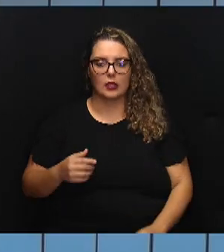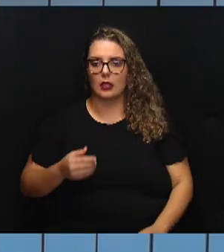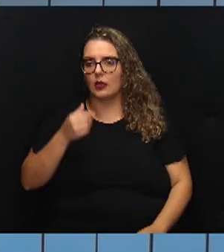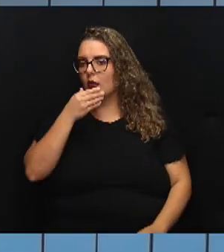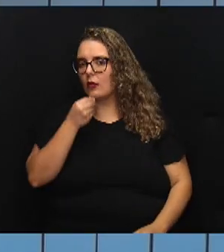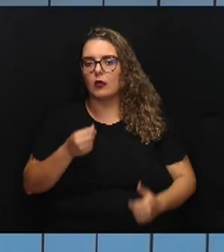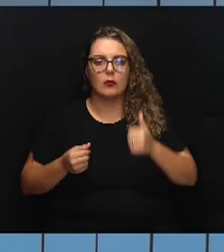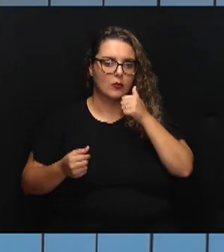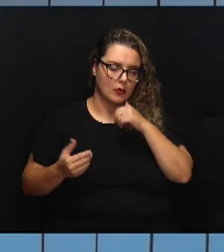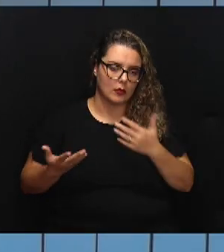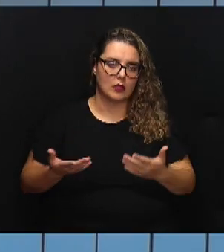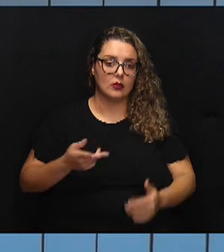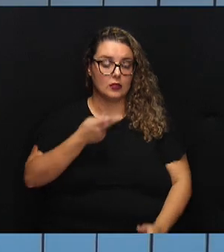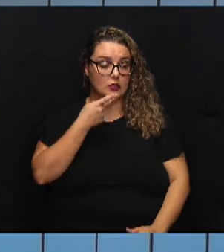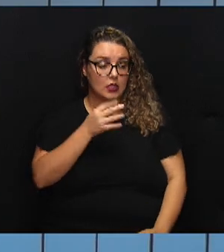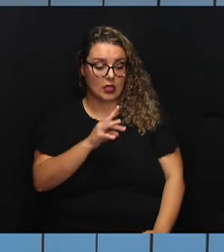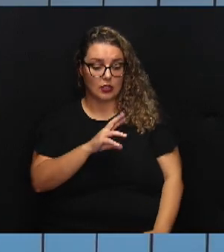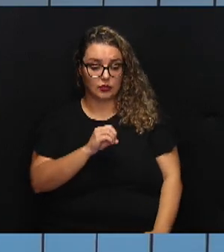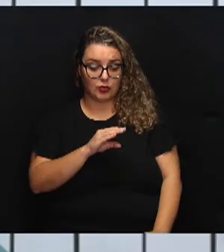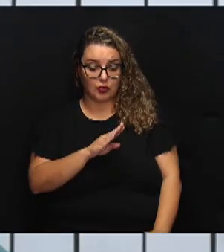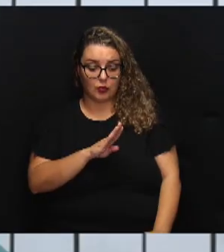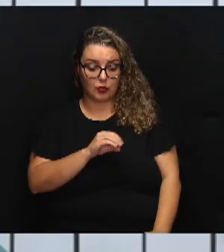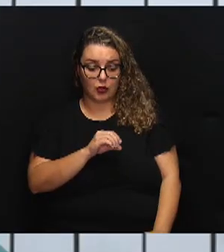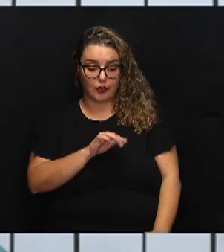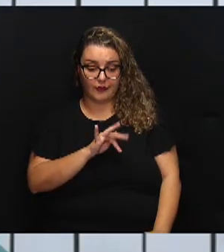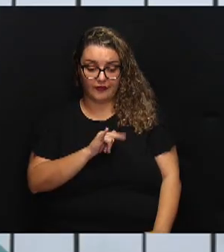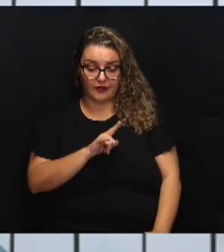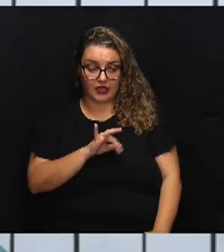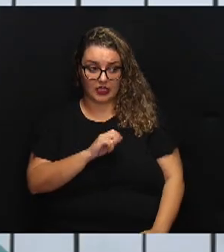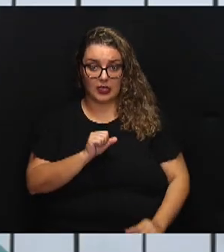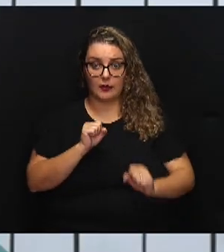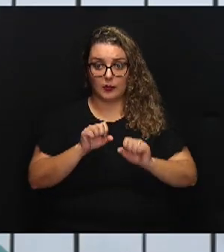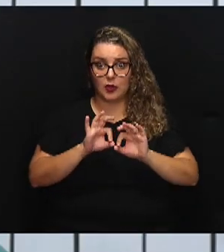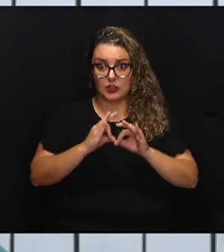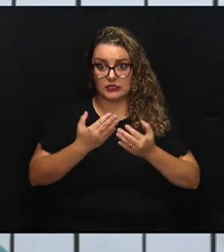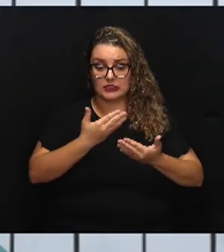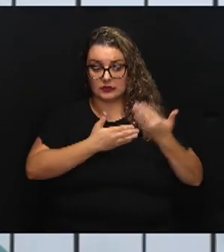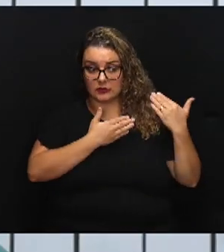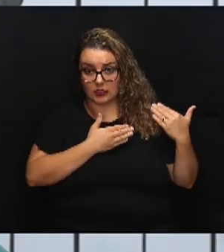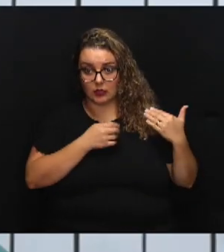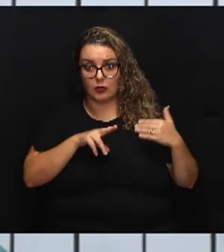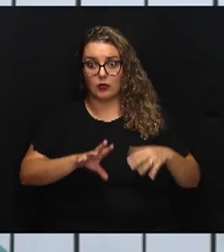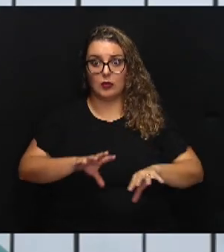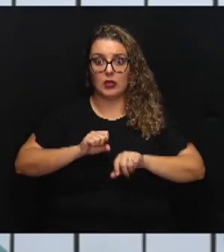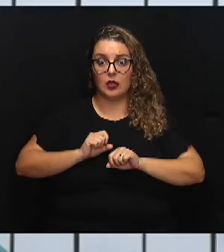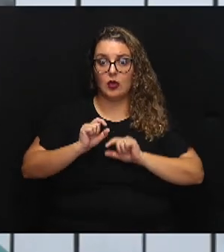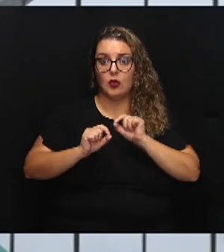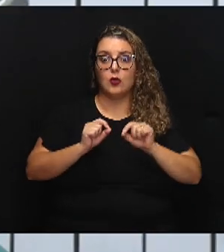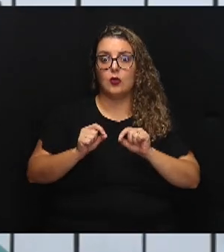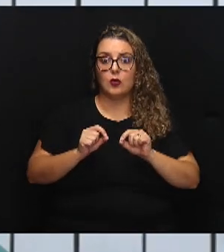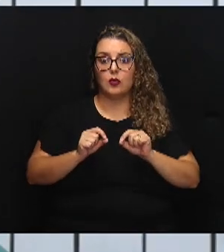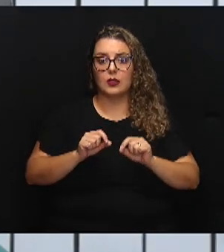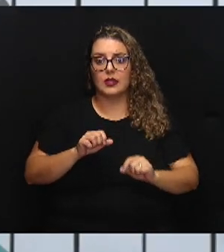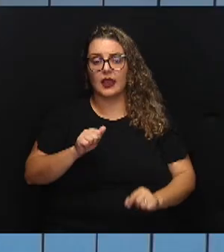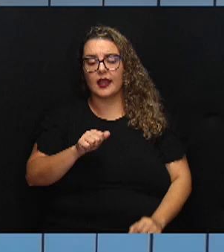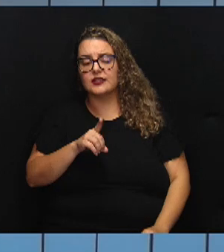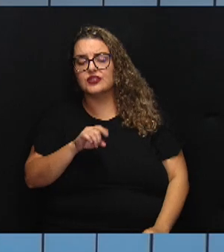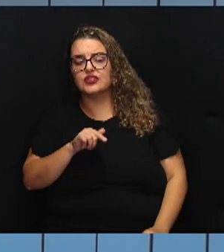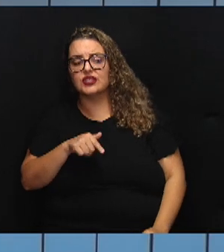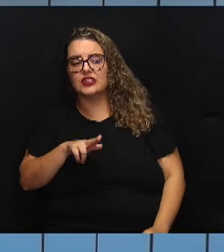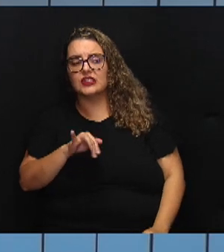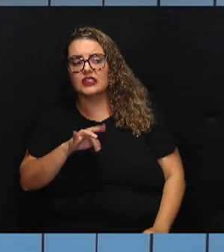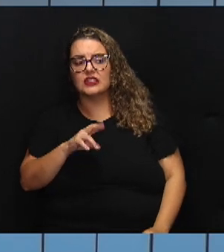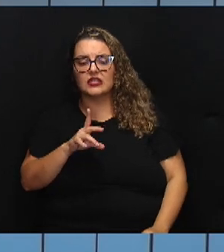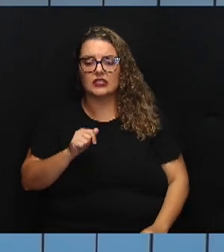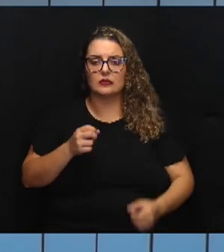caso, você comentou, né, que a trombofilia ela pode ter uma causa hereditária ou adquirida. O que seria essa causa adquirida? Só para a gente explicar